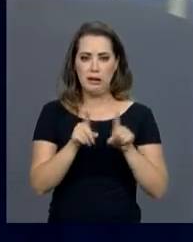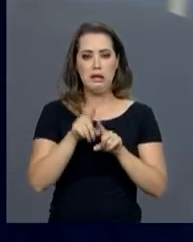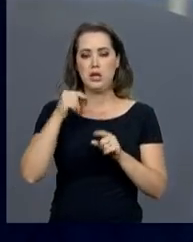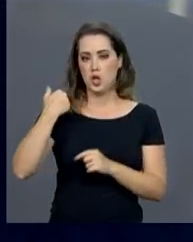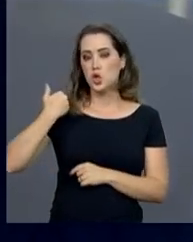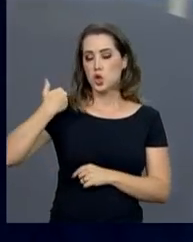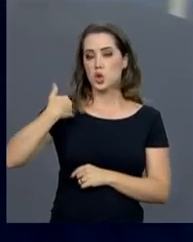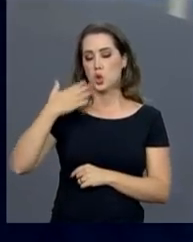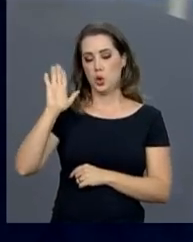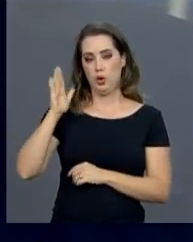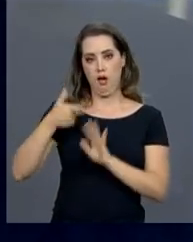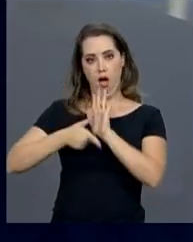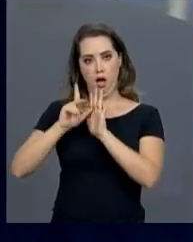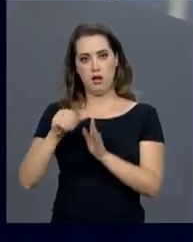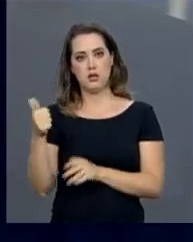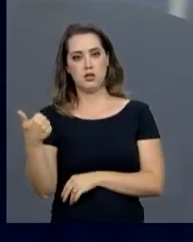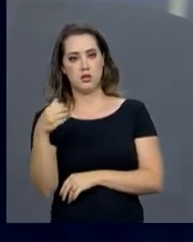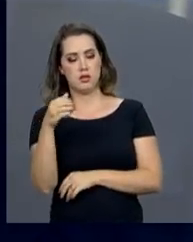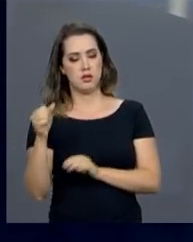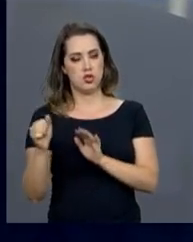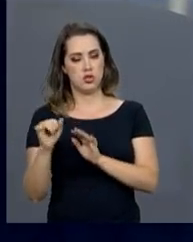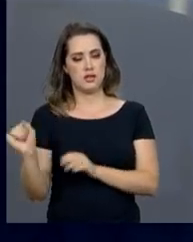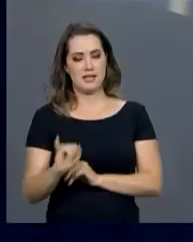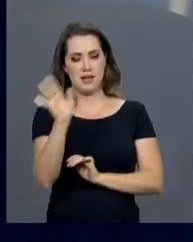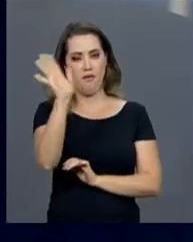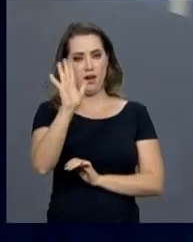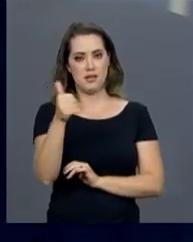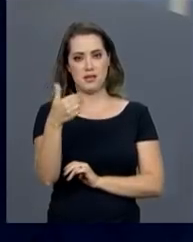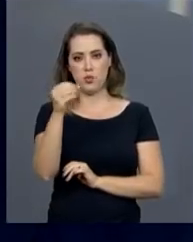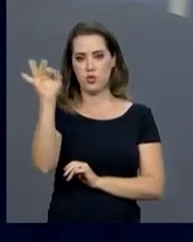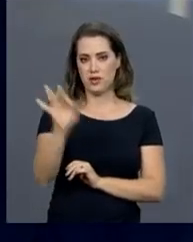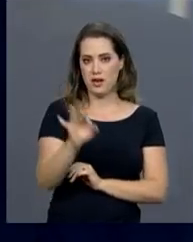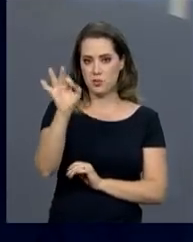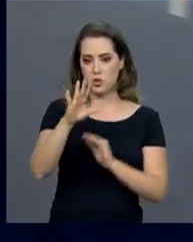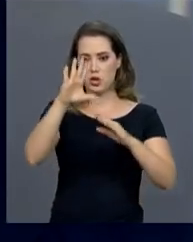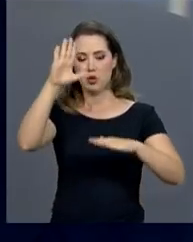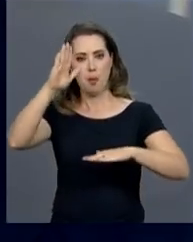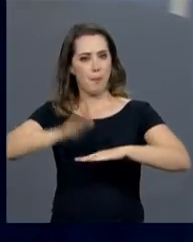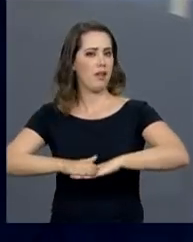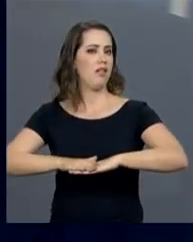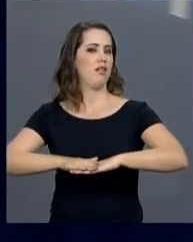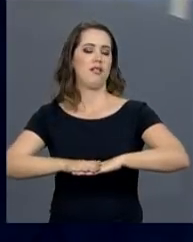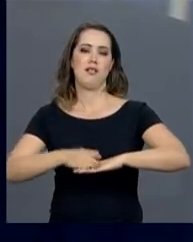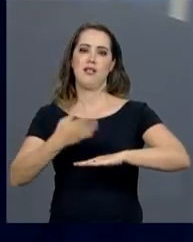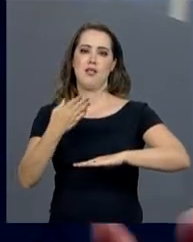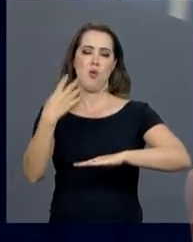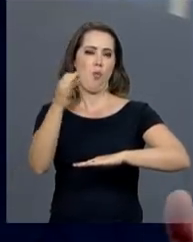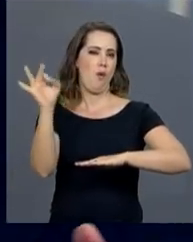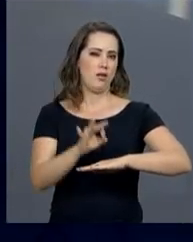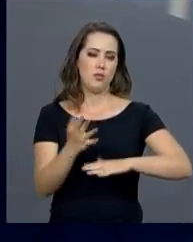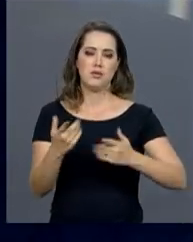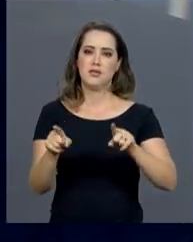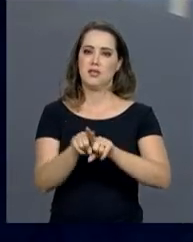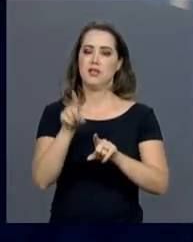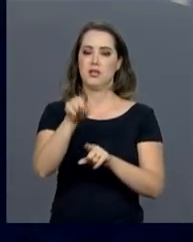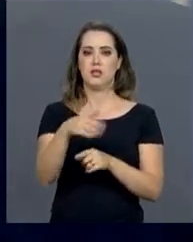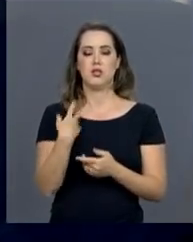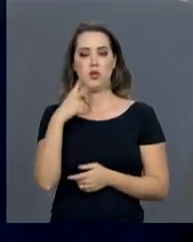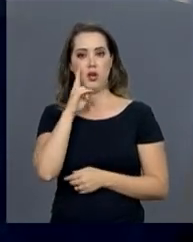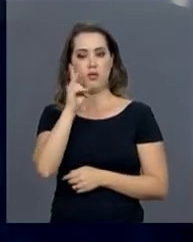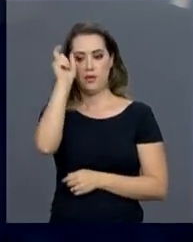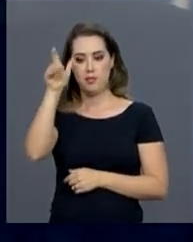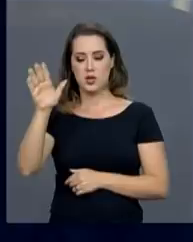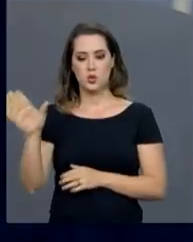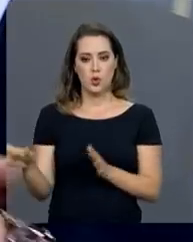10% reduzimos para menos de 4% pegamos uns 14.25 reduzimos para 6 6 por cento eu quero ver quem é que vai chegar